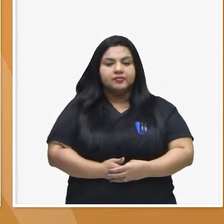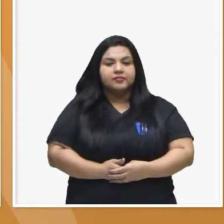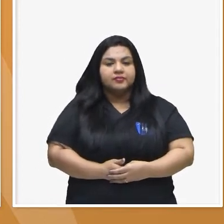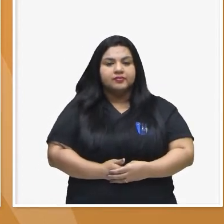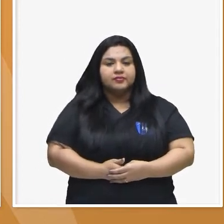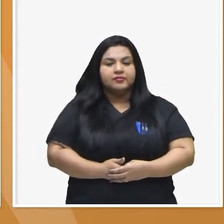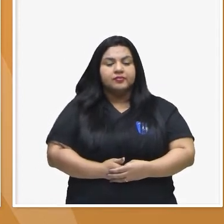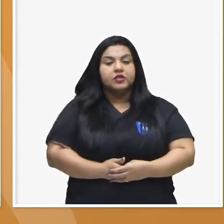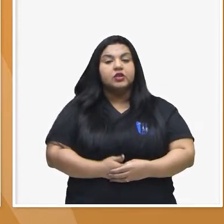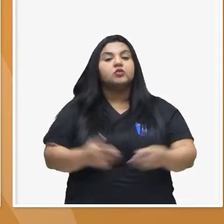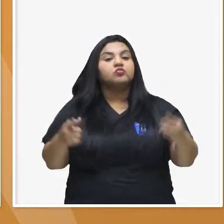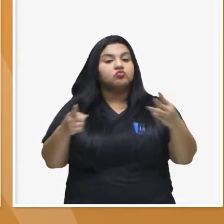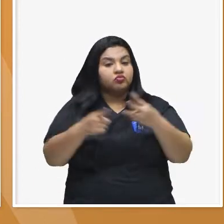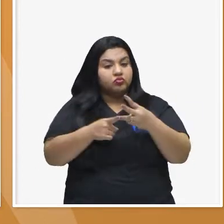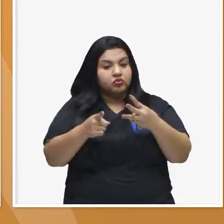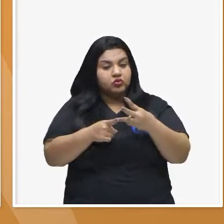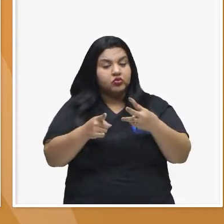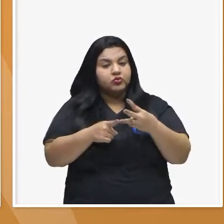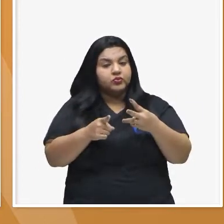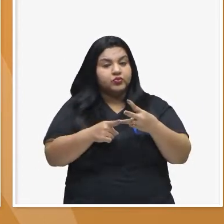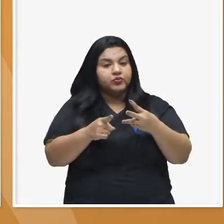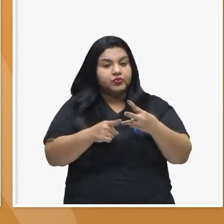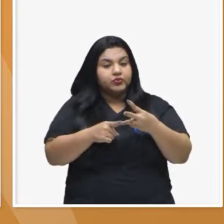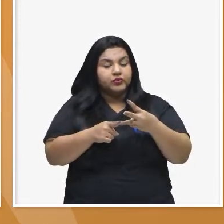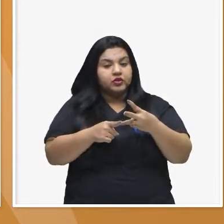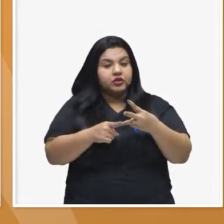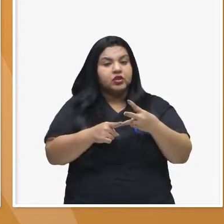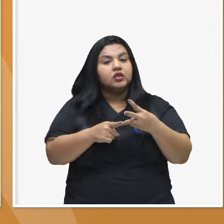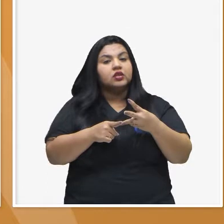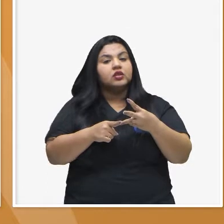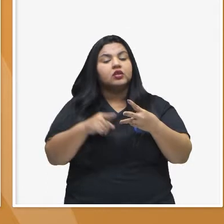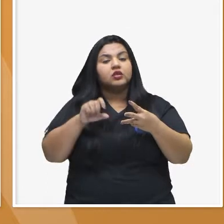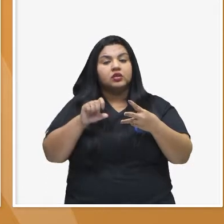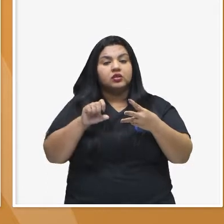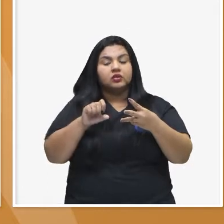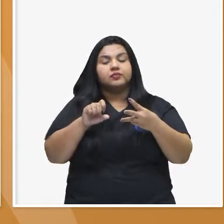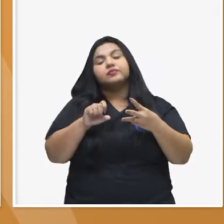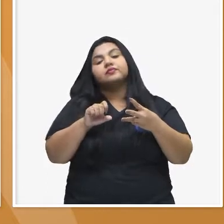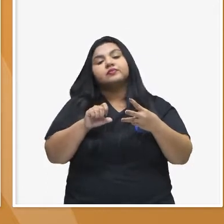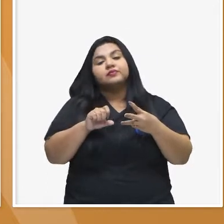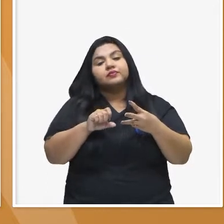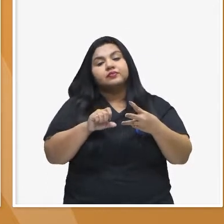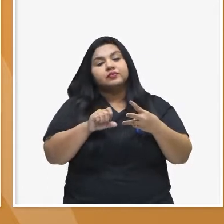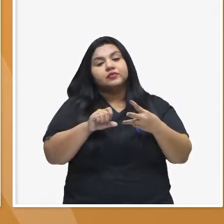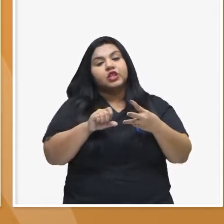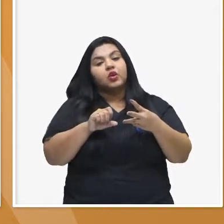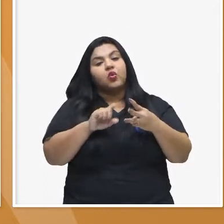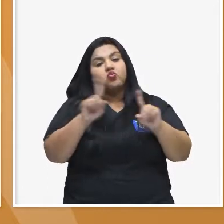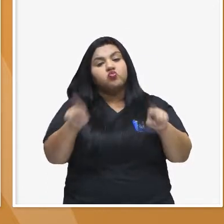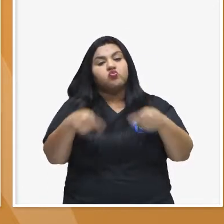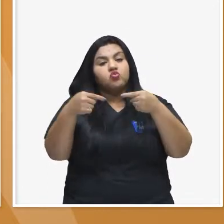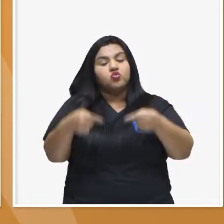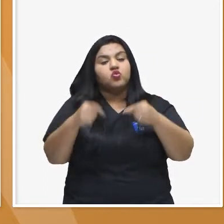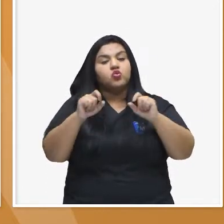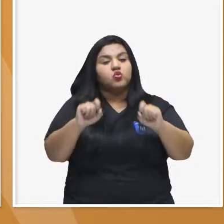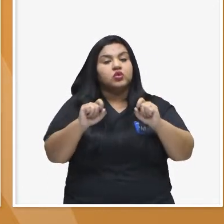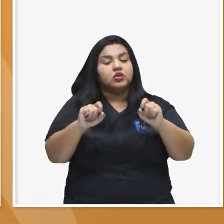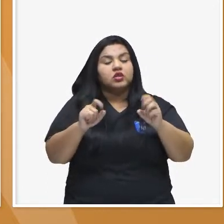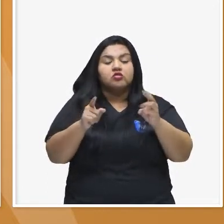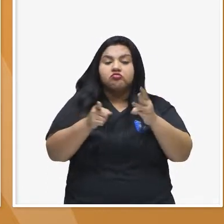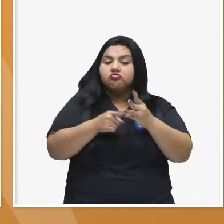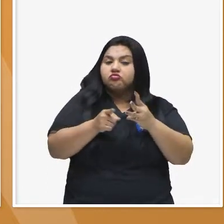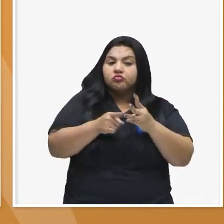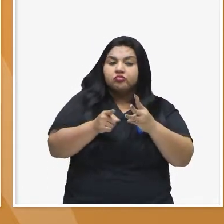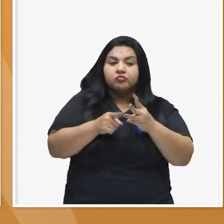E no terceiro momento só é que vem, então, a contradição, que vem a